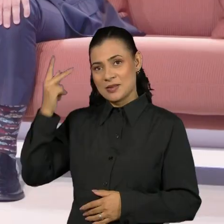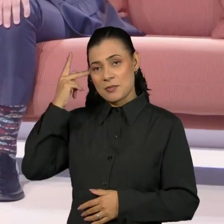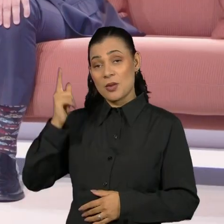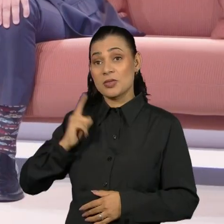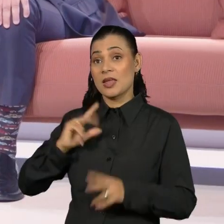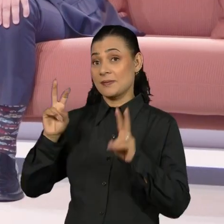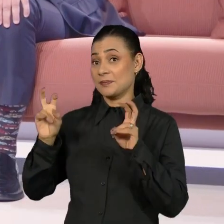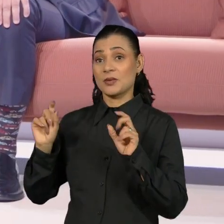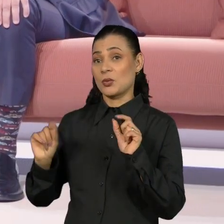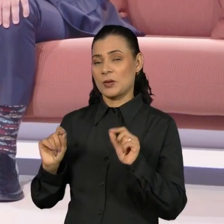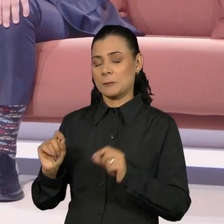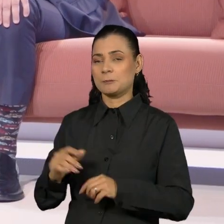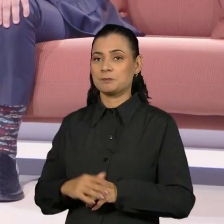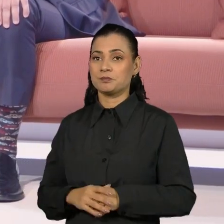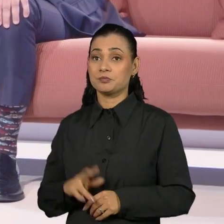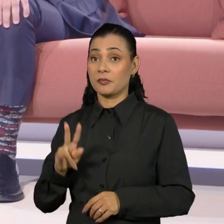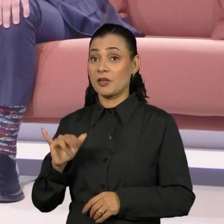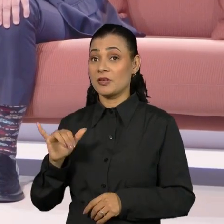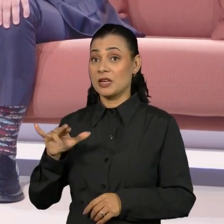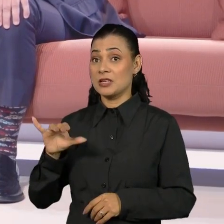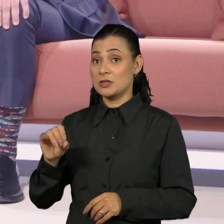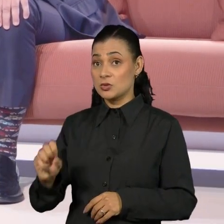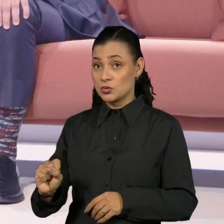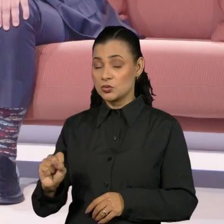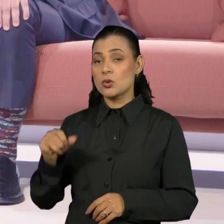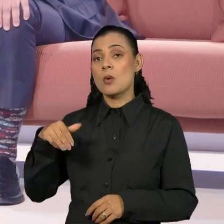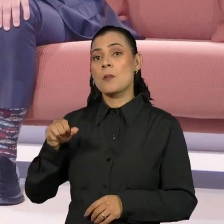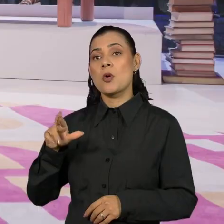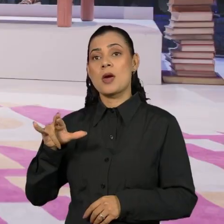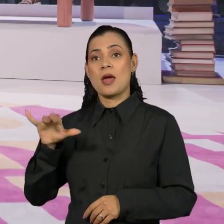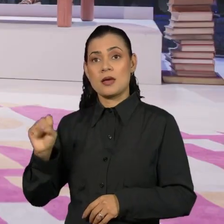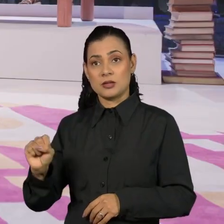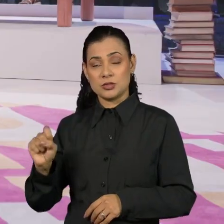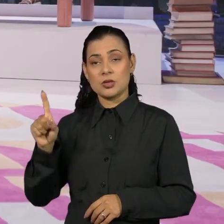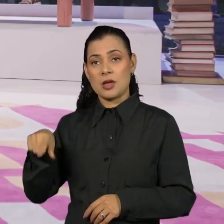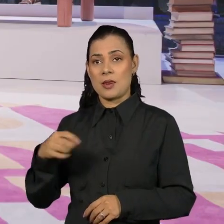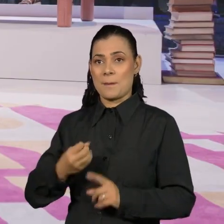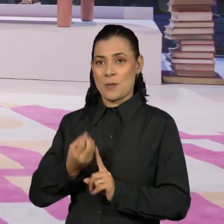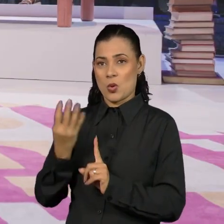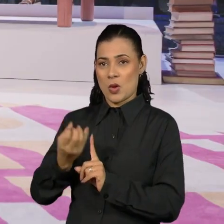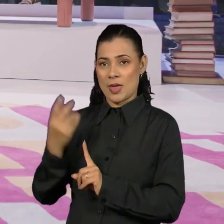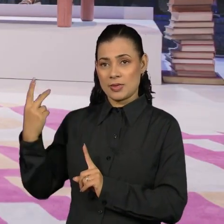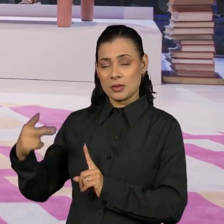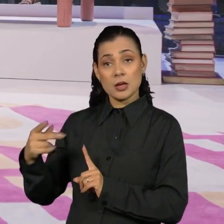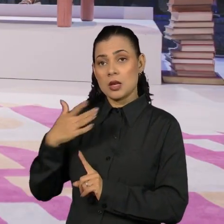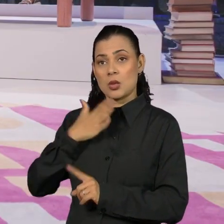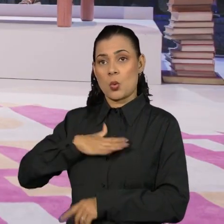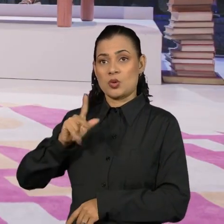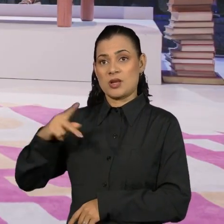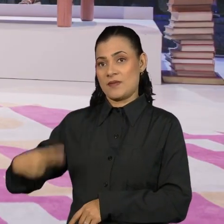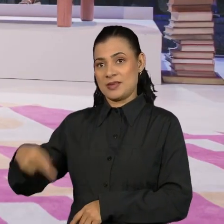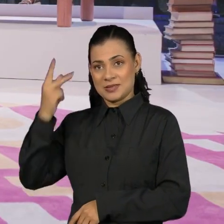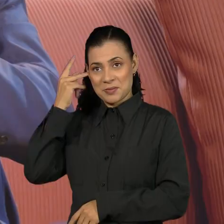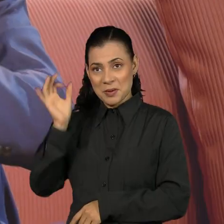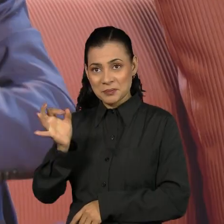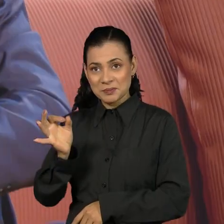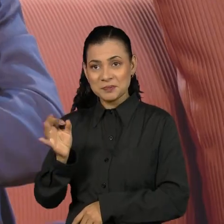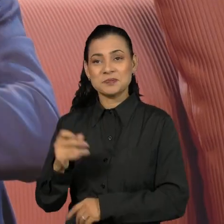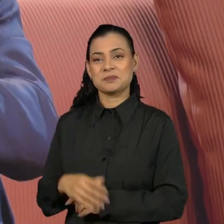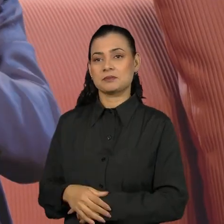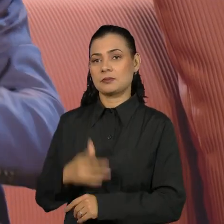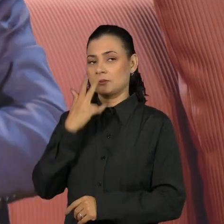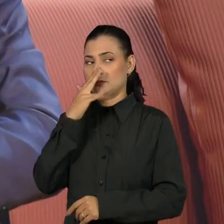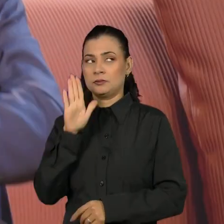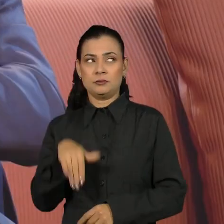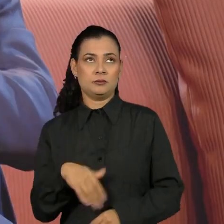que o Vinícius de Moraes, o poeta, diz que ele não gostava de São Paulo. Tinha uma má vontade com